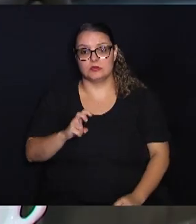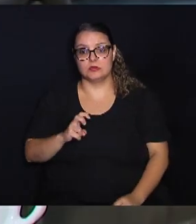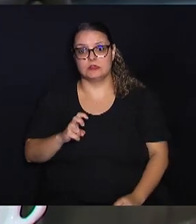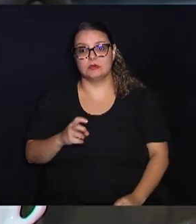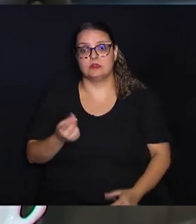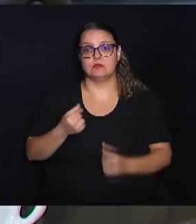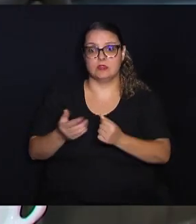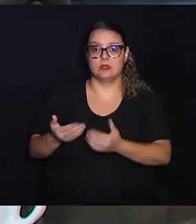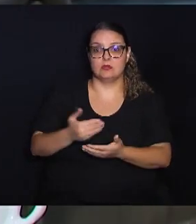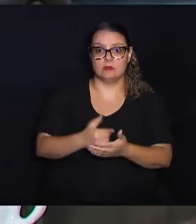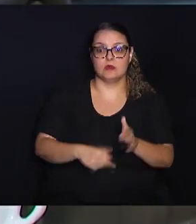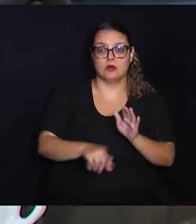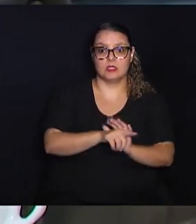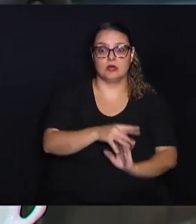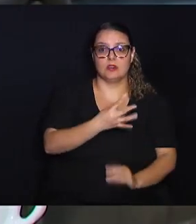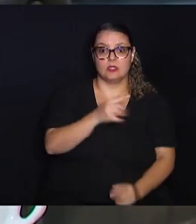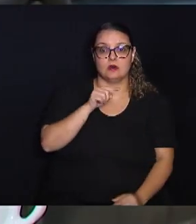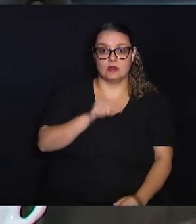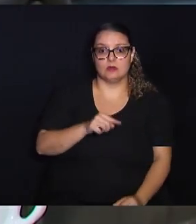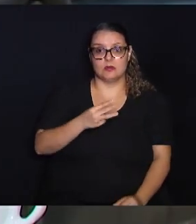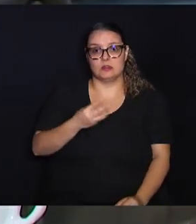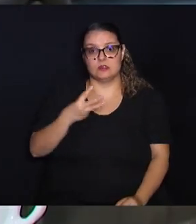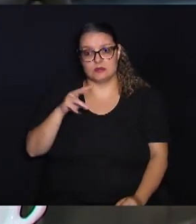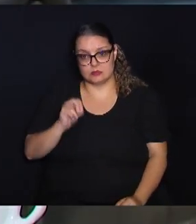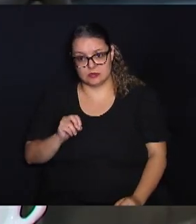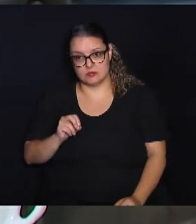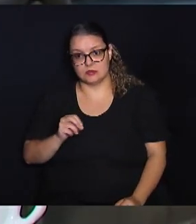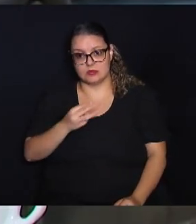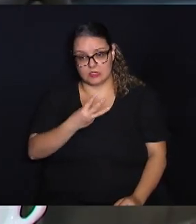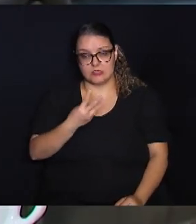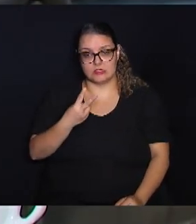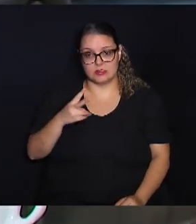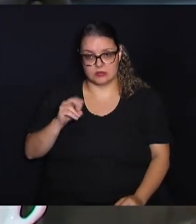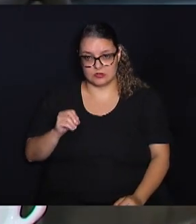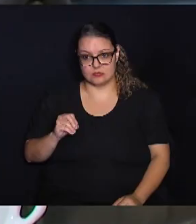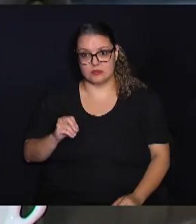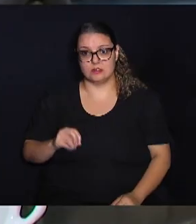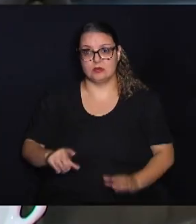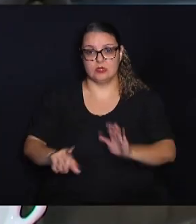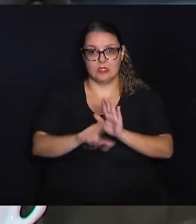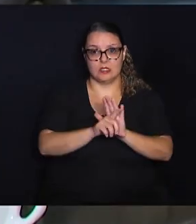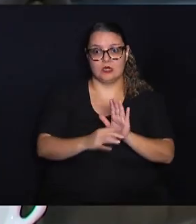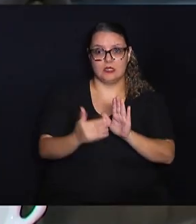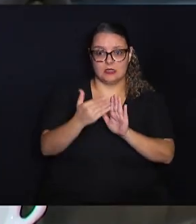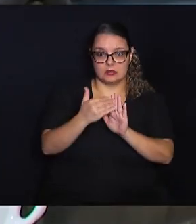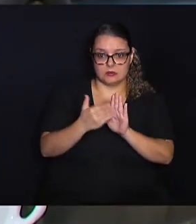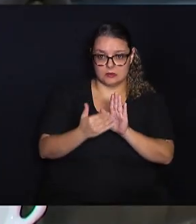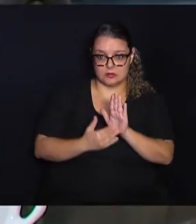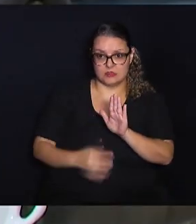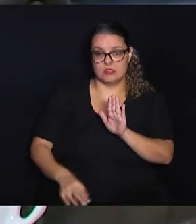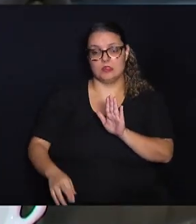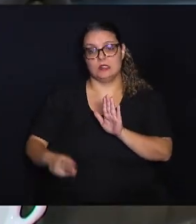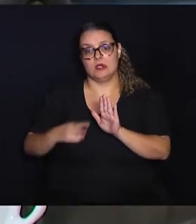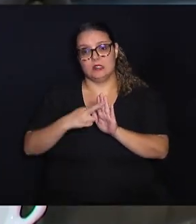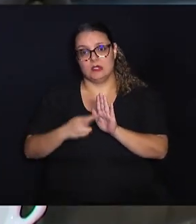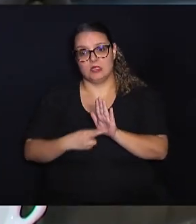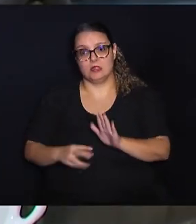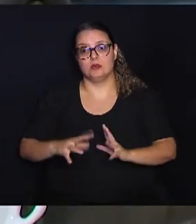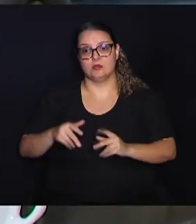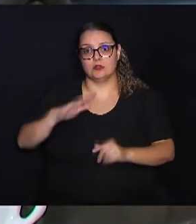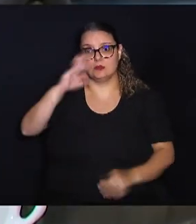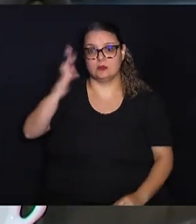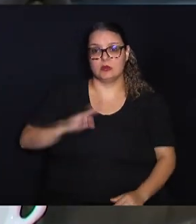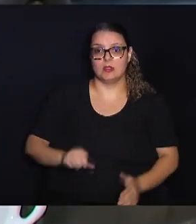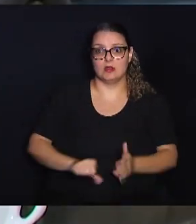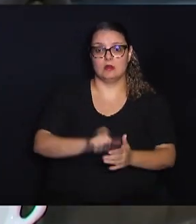lei 4.320, que estabelece as regras para a elaboração dos orçamentos públicos do Brasil inteiro, ela fala que a primeira obrigação